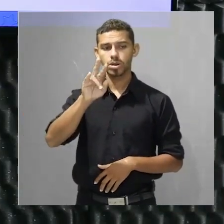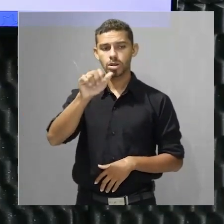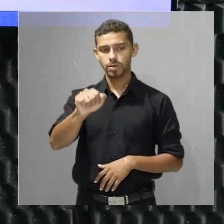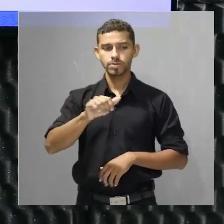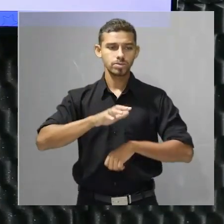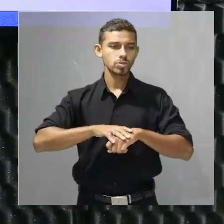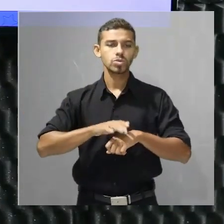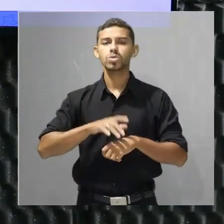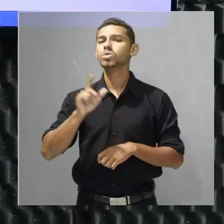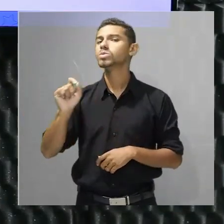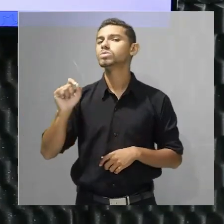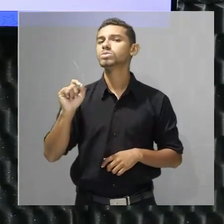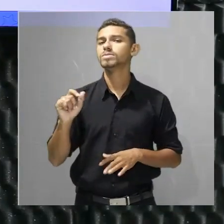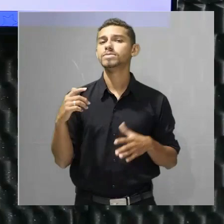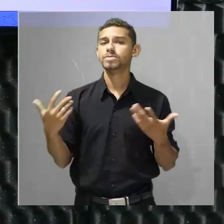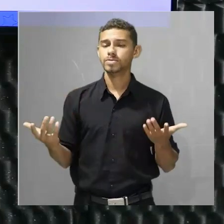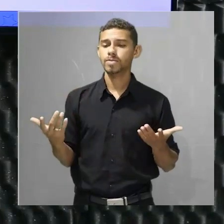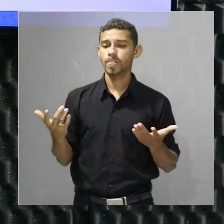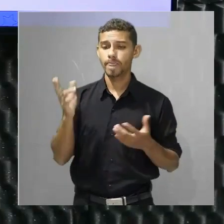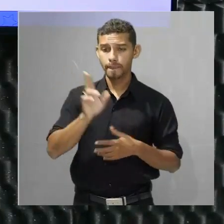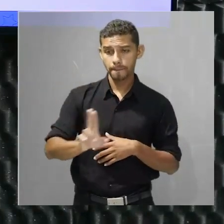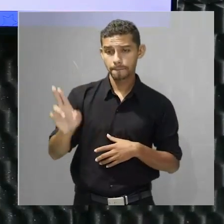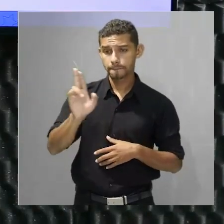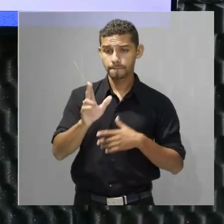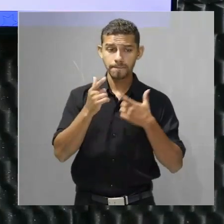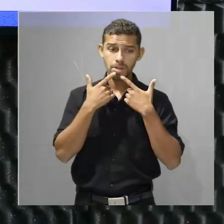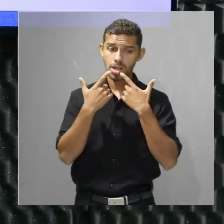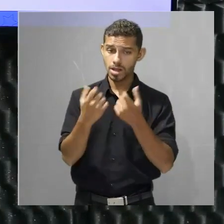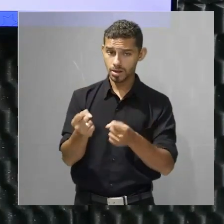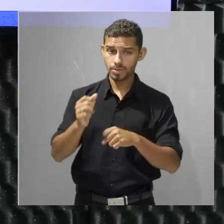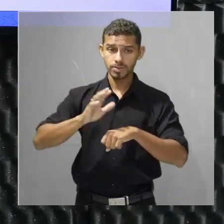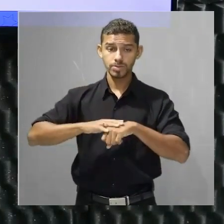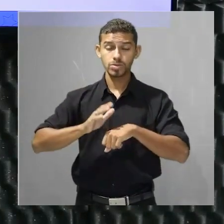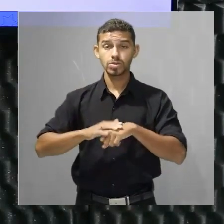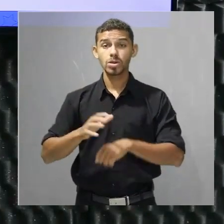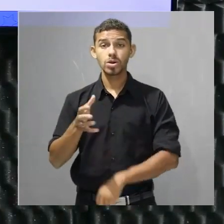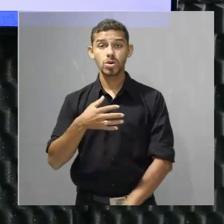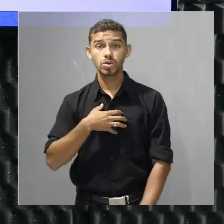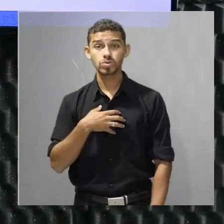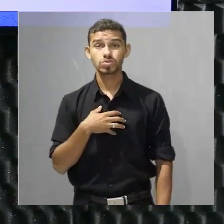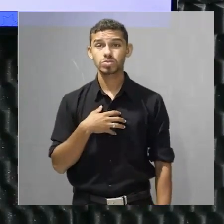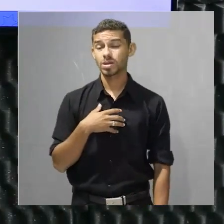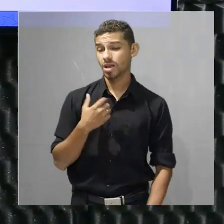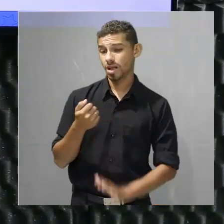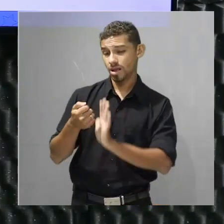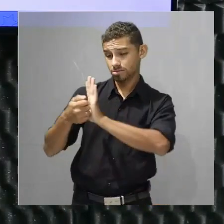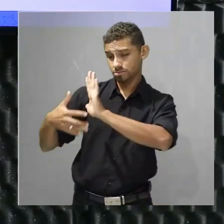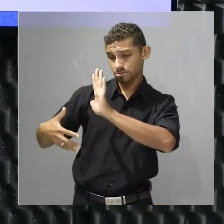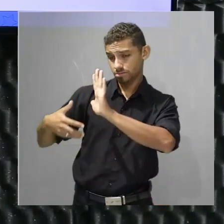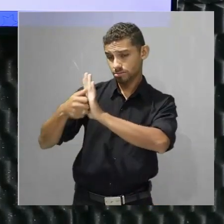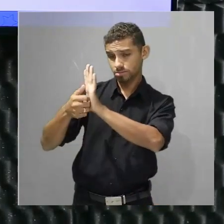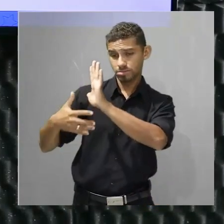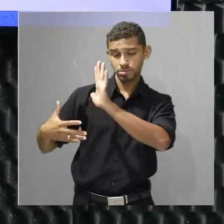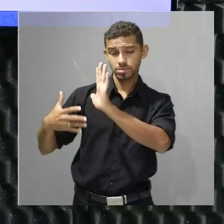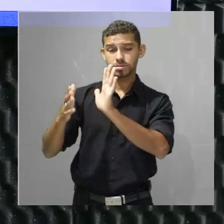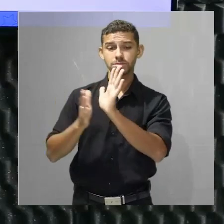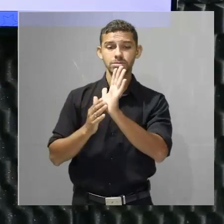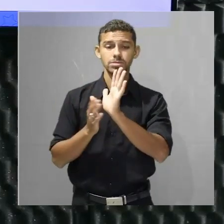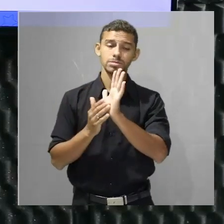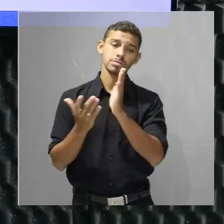conotação e a forma do uso da linguagem no seu sentido figurado no seu sentido figurado